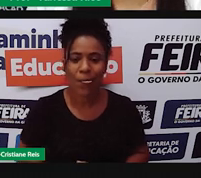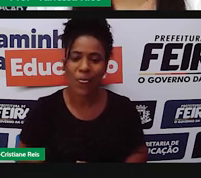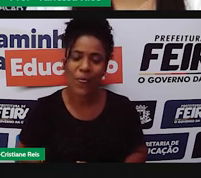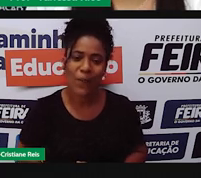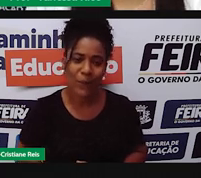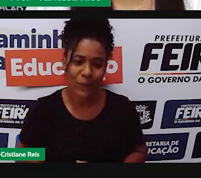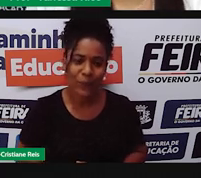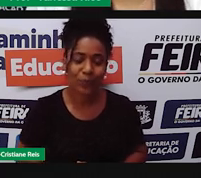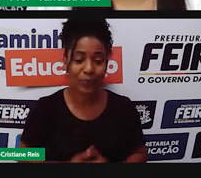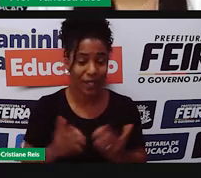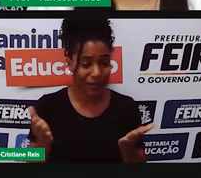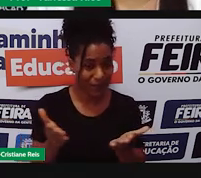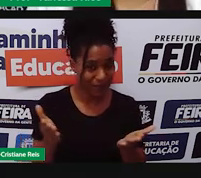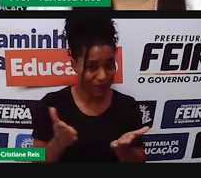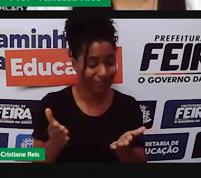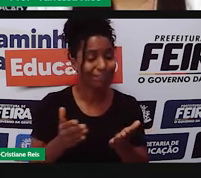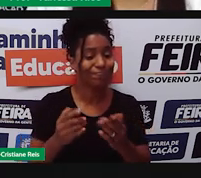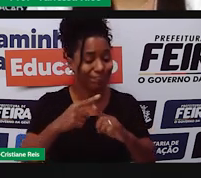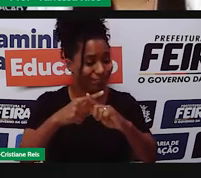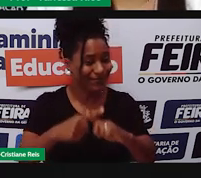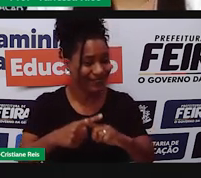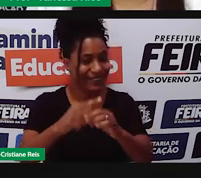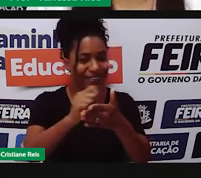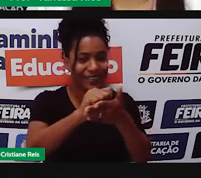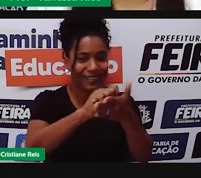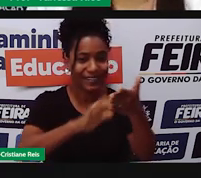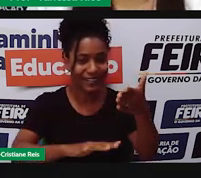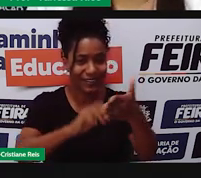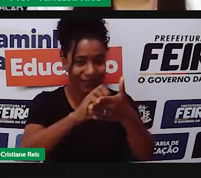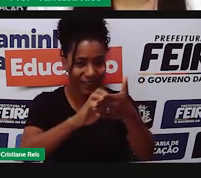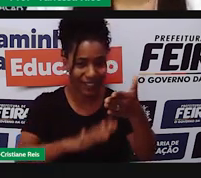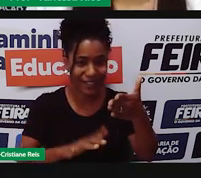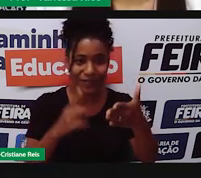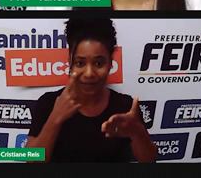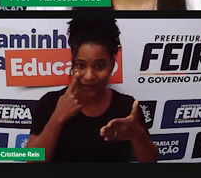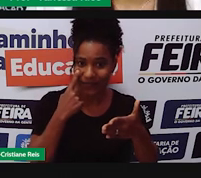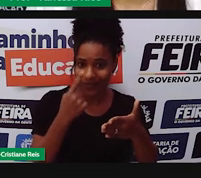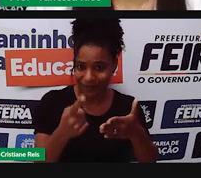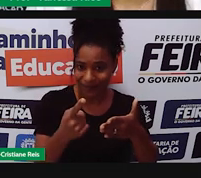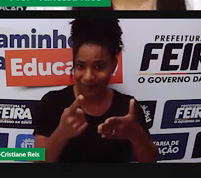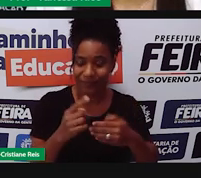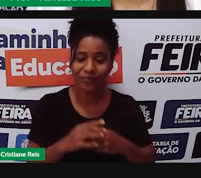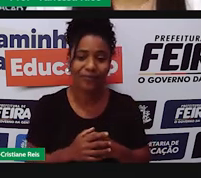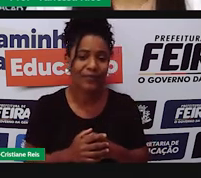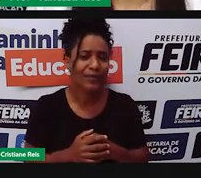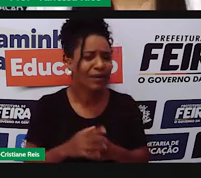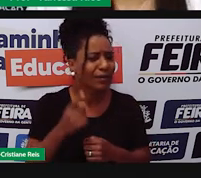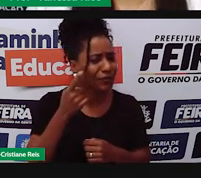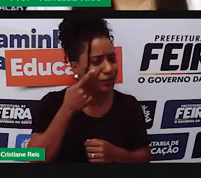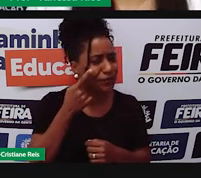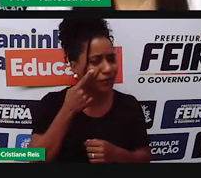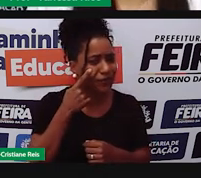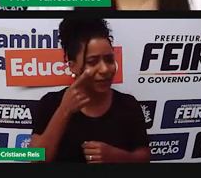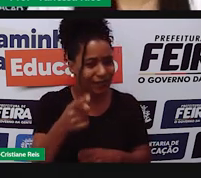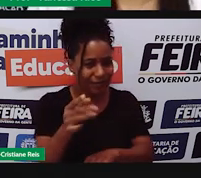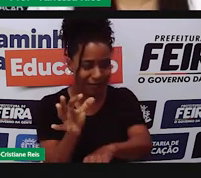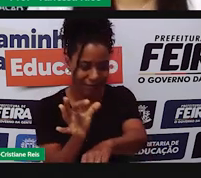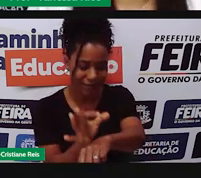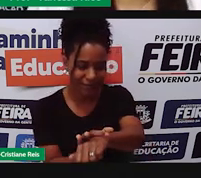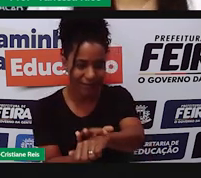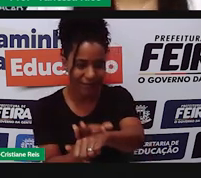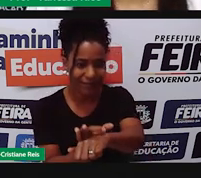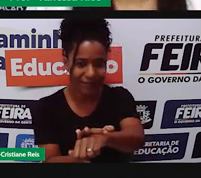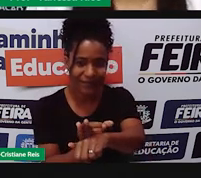A Pro tem um desafio, então. Observar esse relógio aí. Vamos lá? No relógio analógico, que é esse relógio